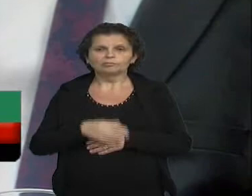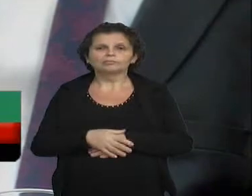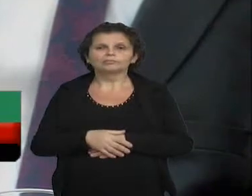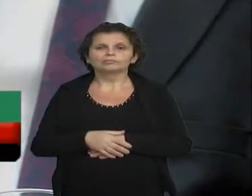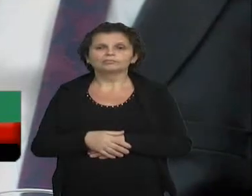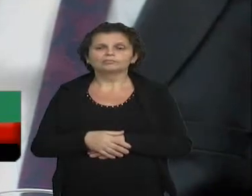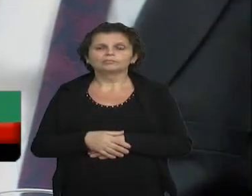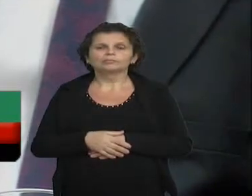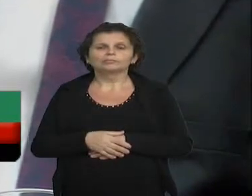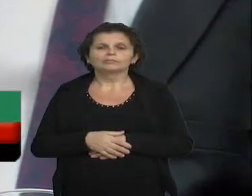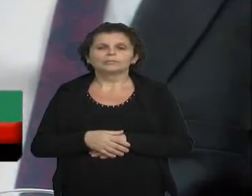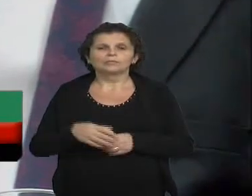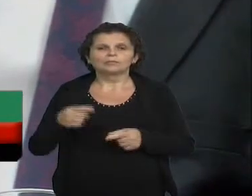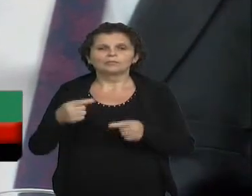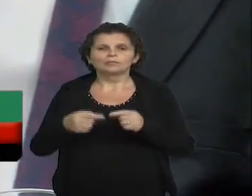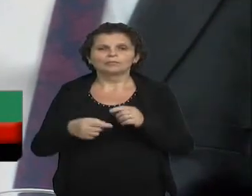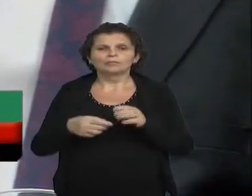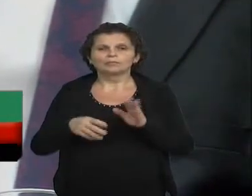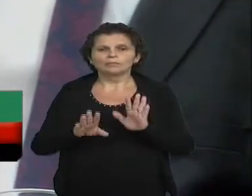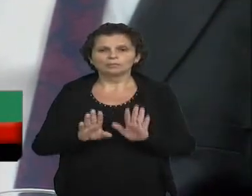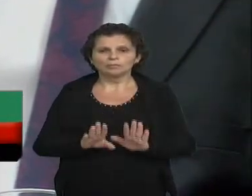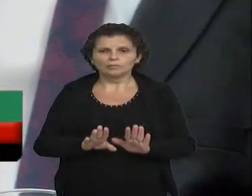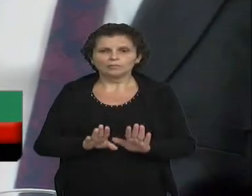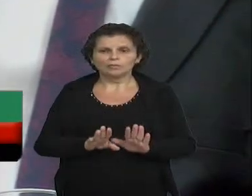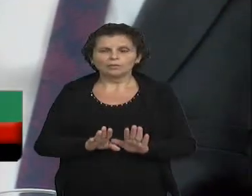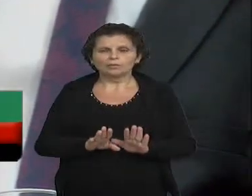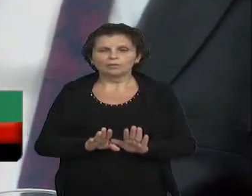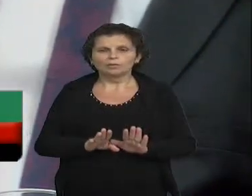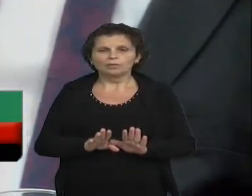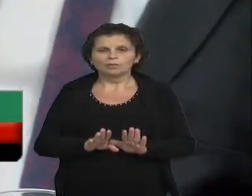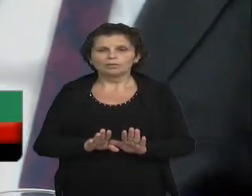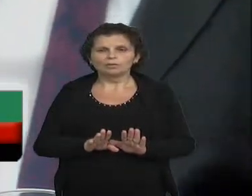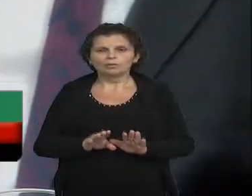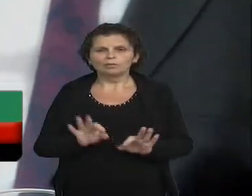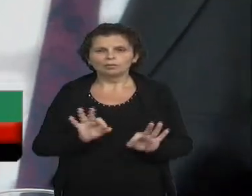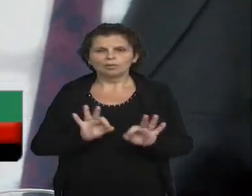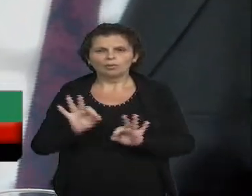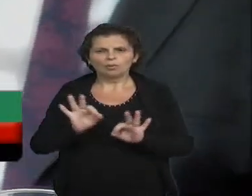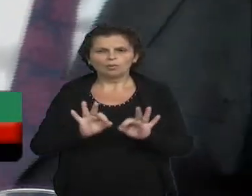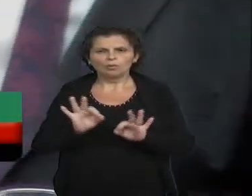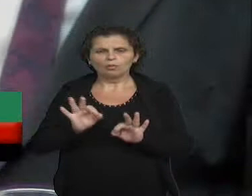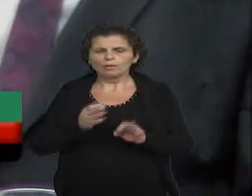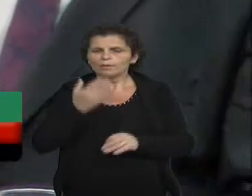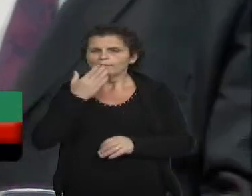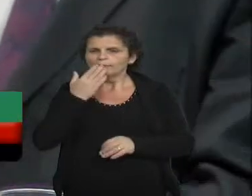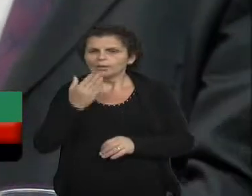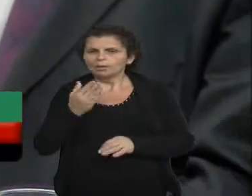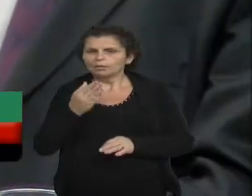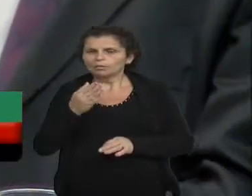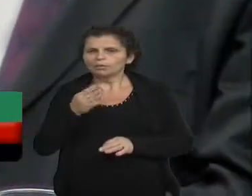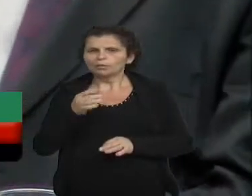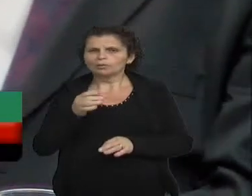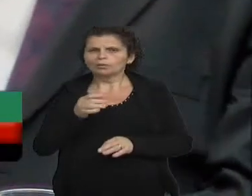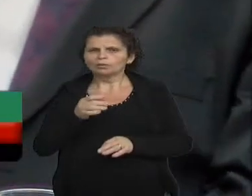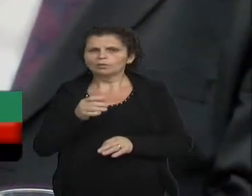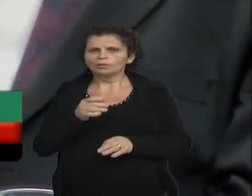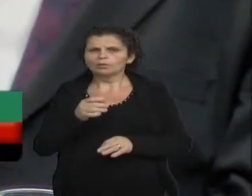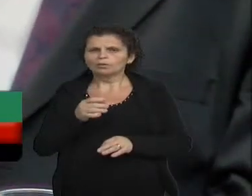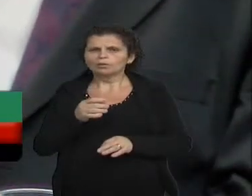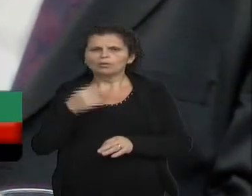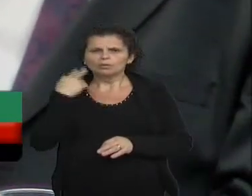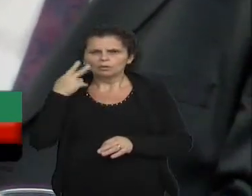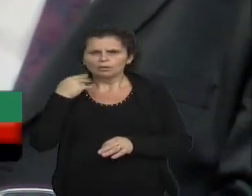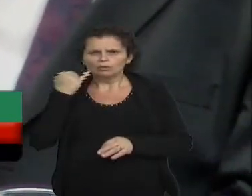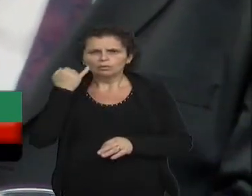Projetos em discussão única. Só corrigindo, pediu para justificar